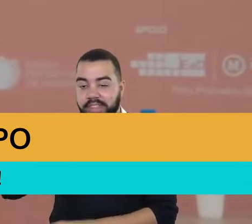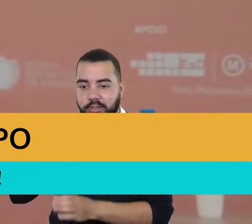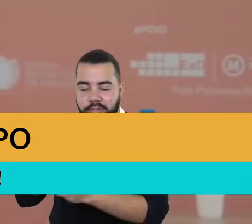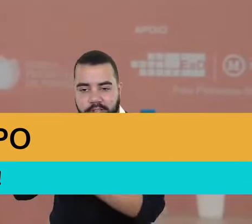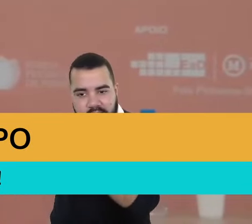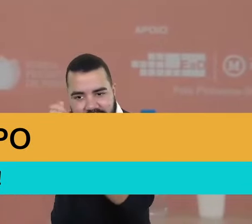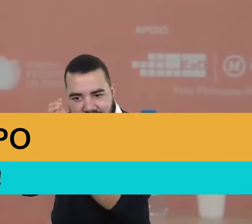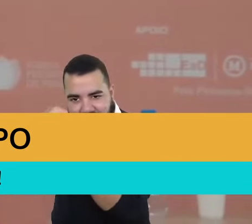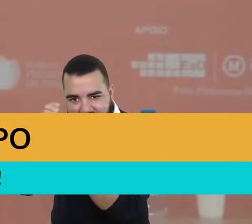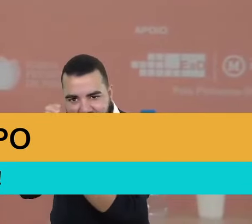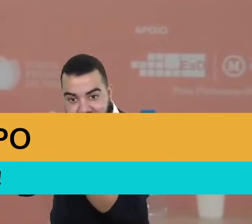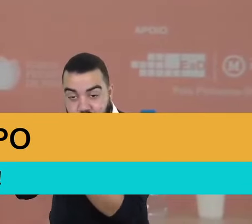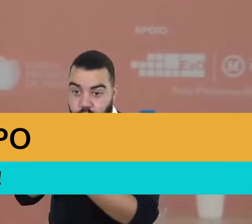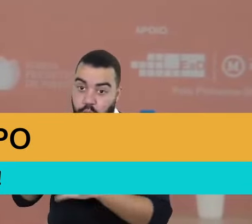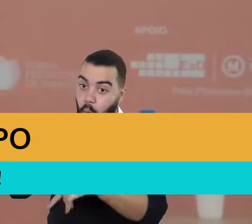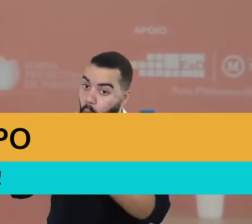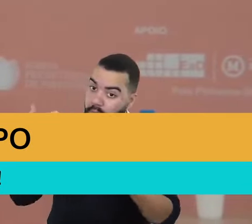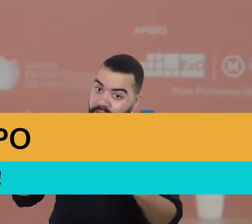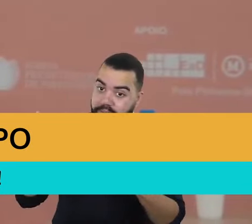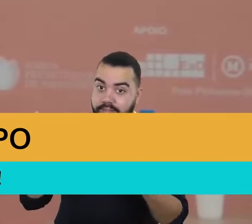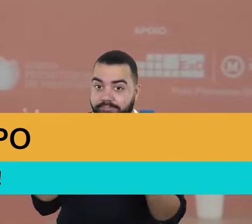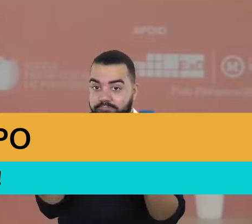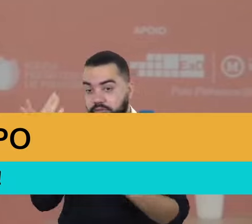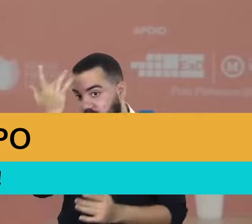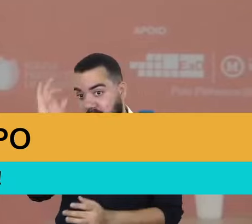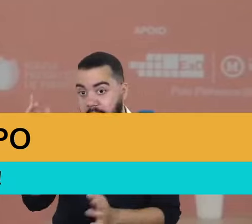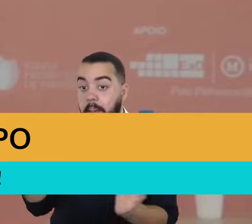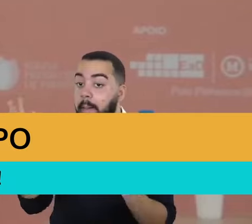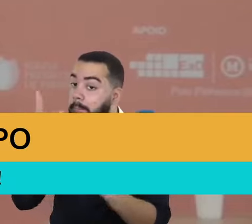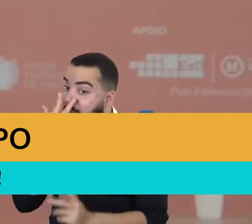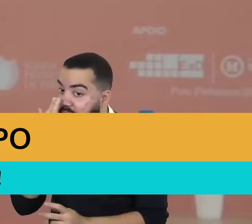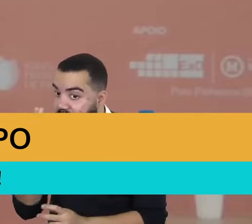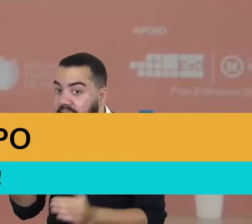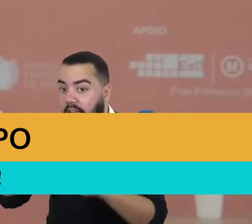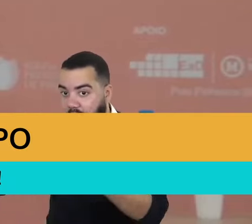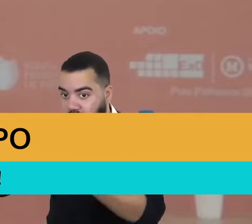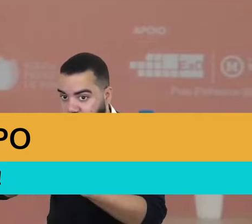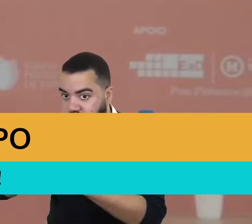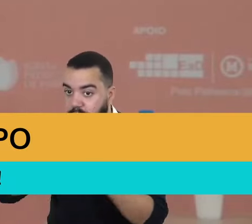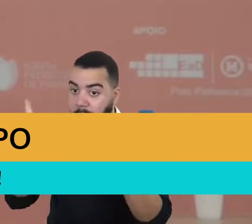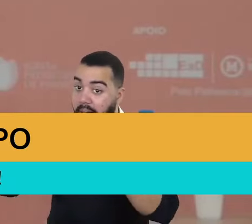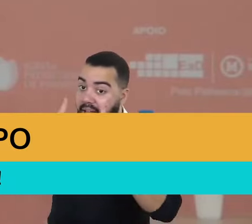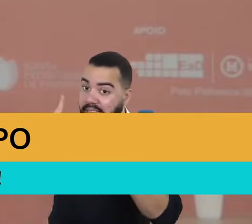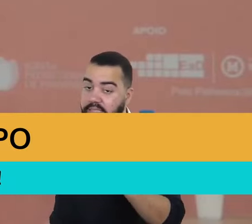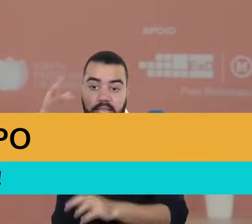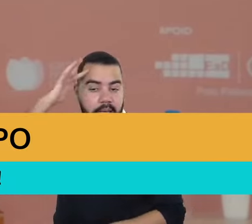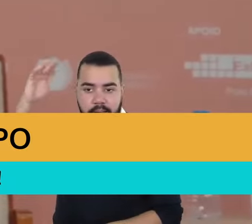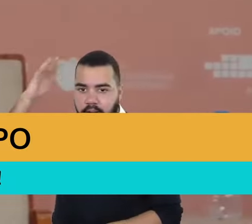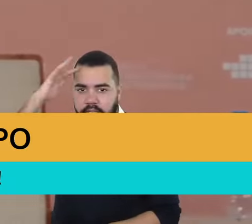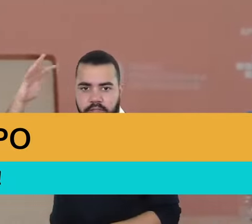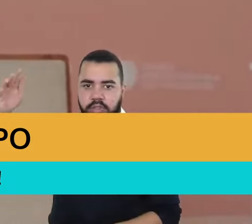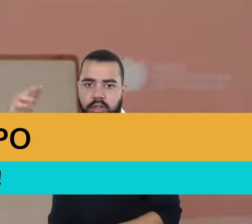de algo. Não podemos dizer o que é, né? Porque diagnóstico ainda é o profissional, né, gente? Pessoal que fica se